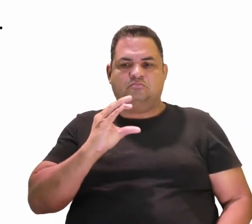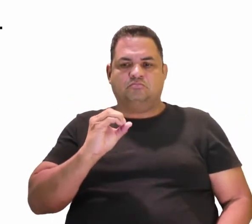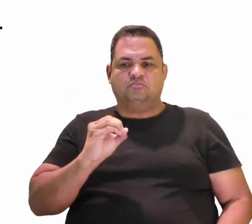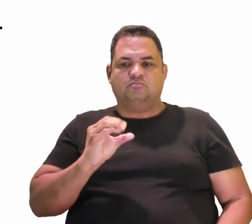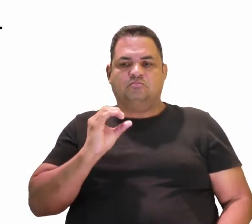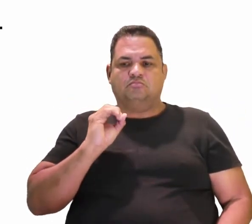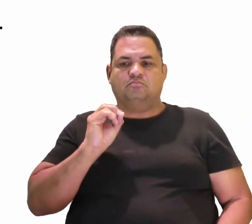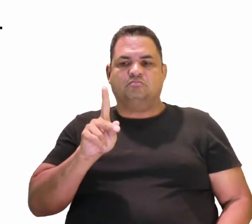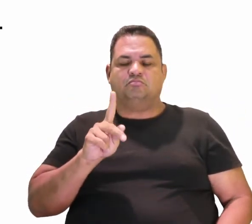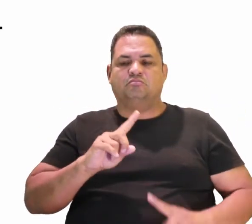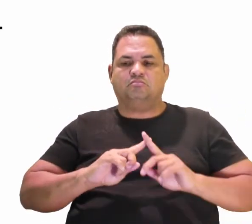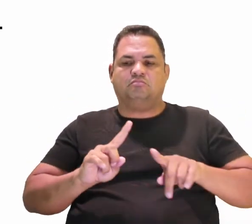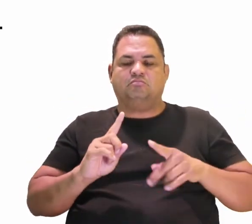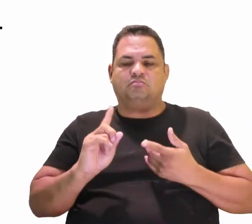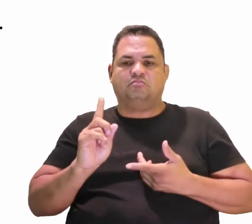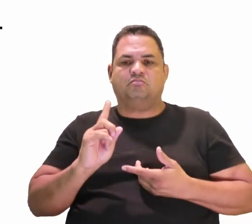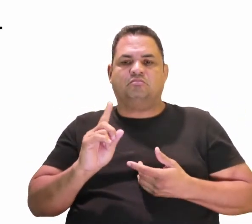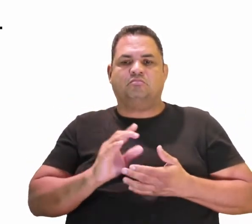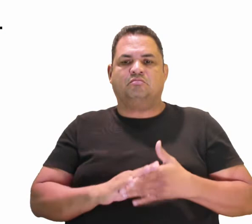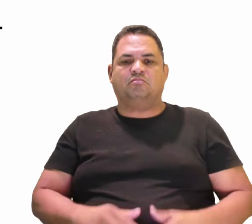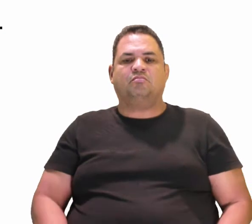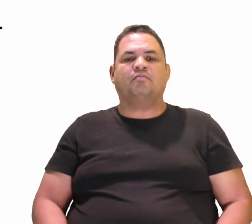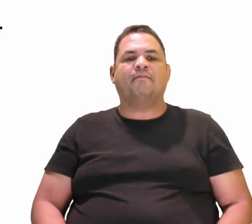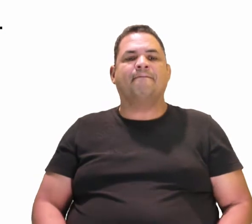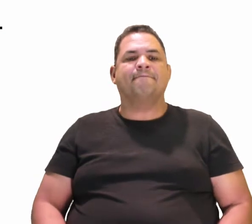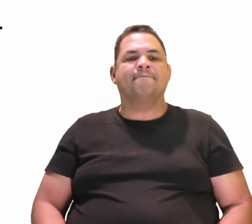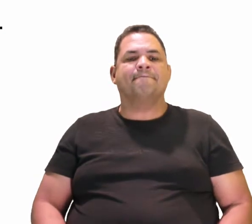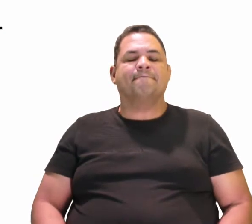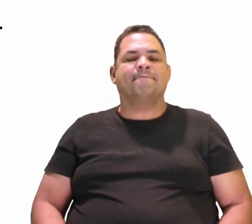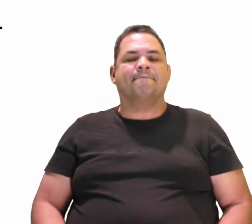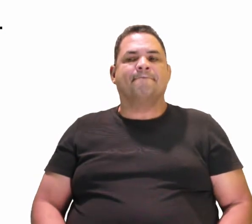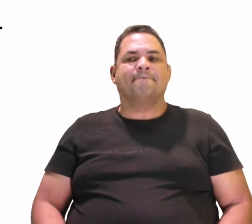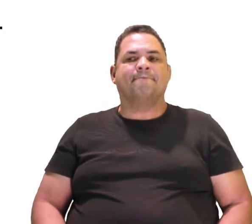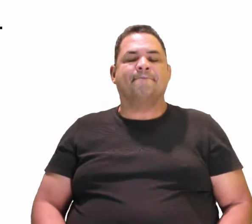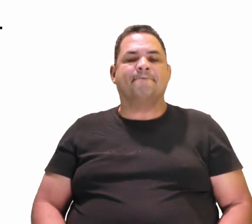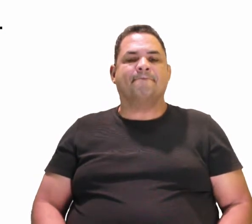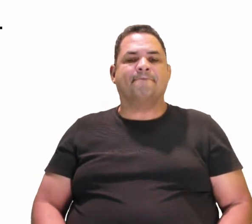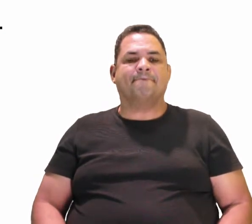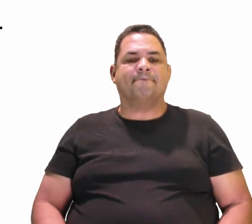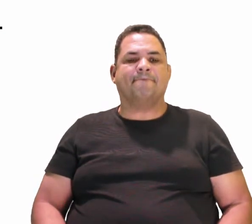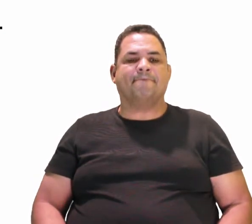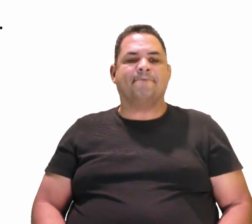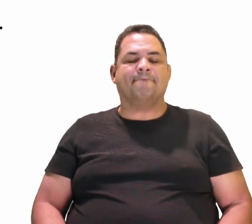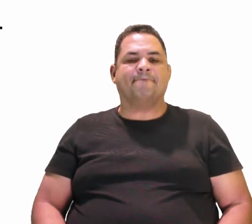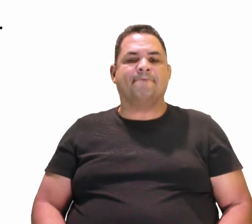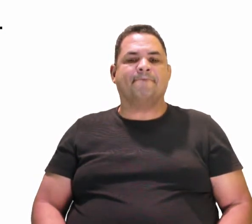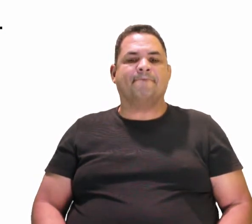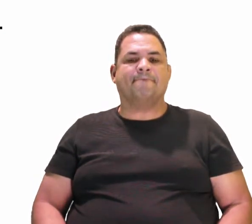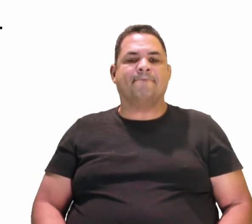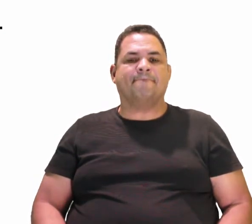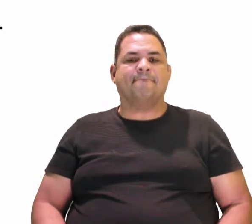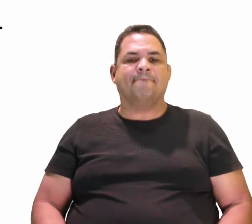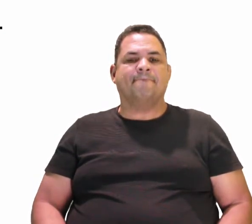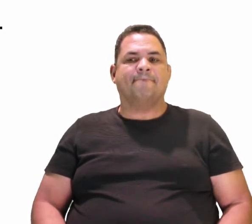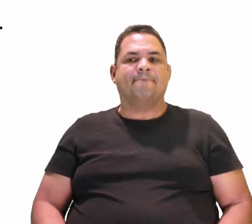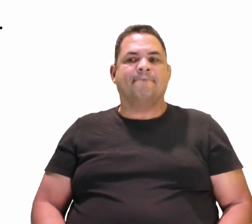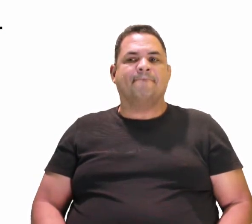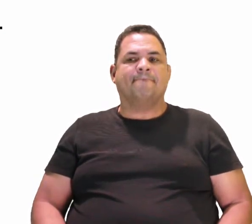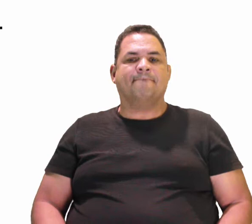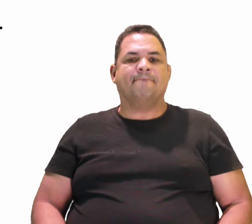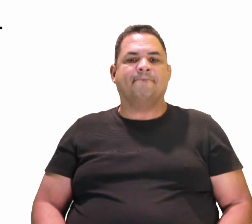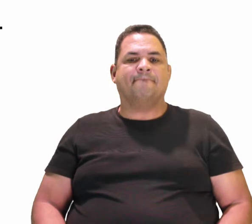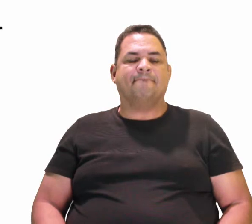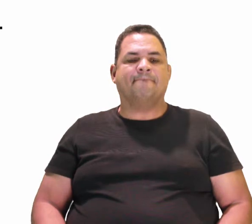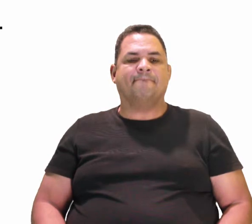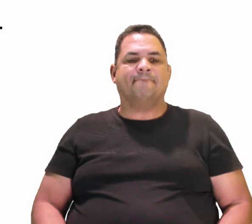do, ok, mas aí não está na negação. Muito bem? Então, olha só. Don't skip